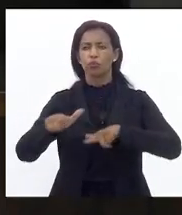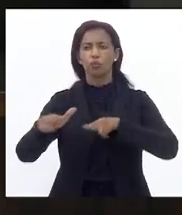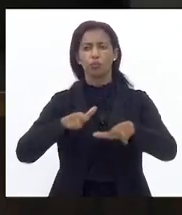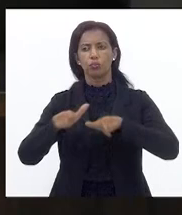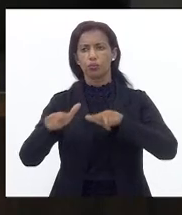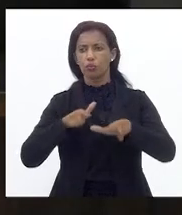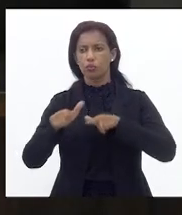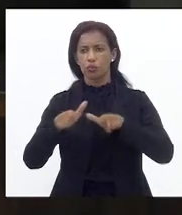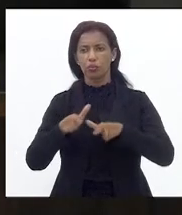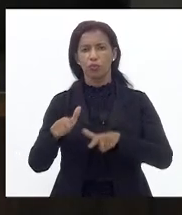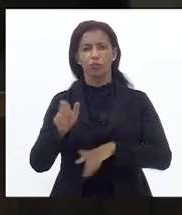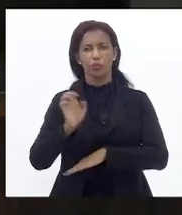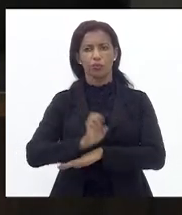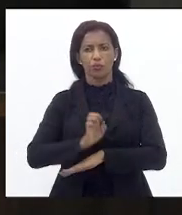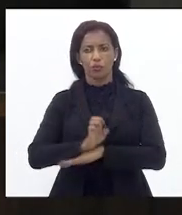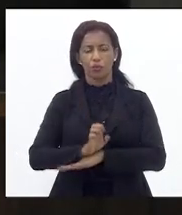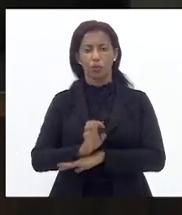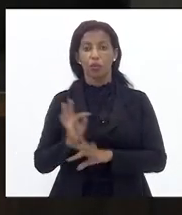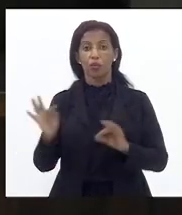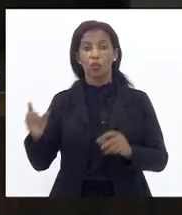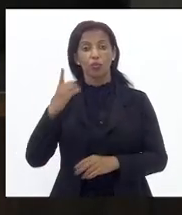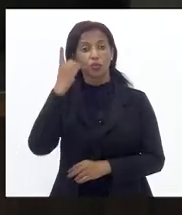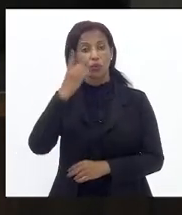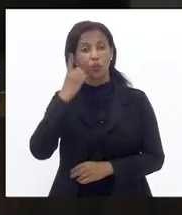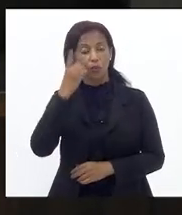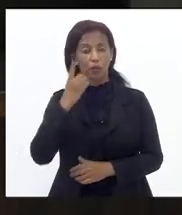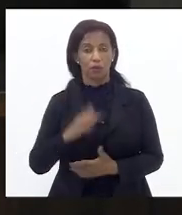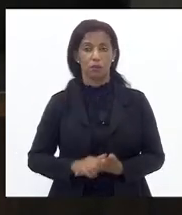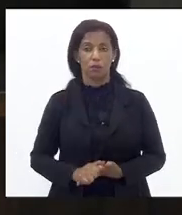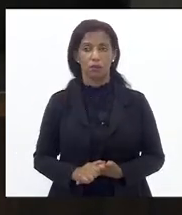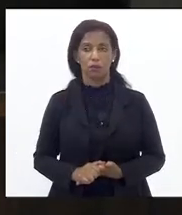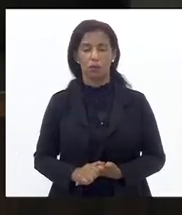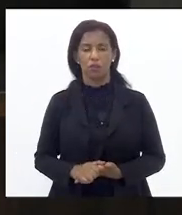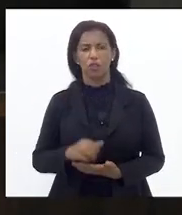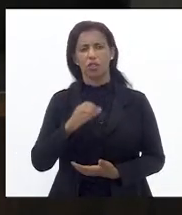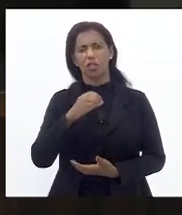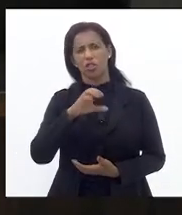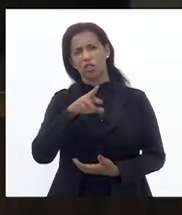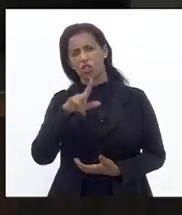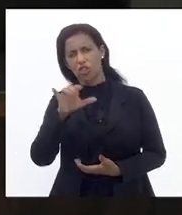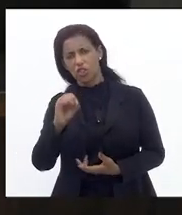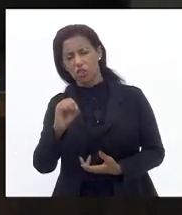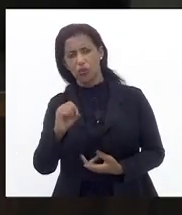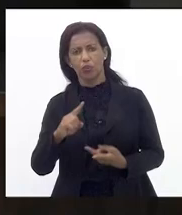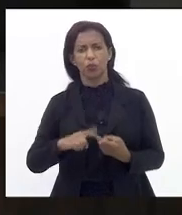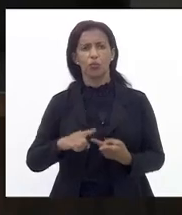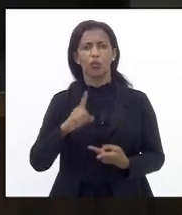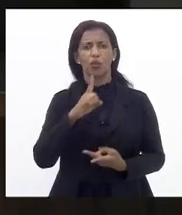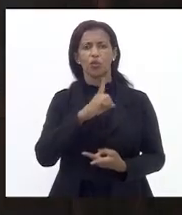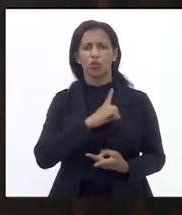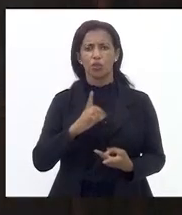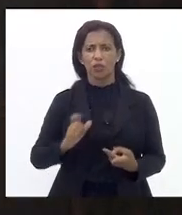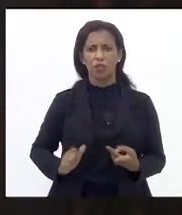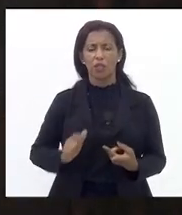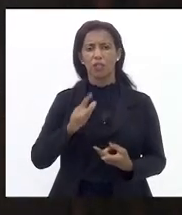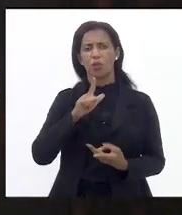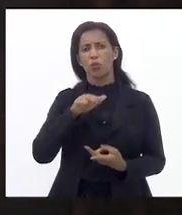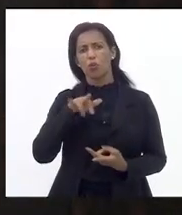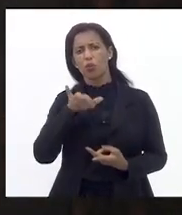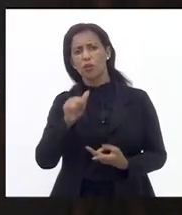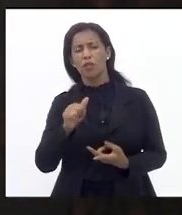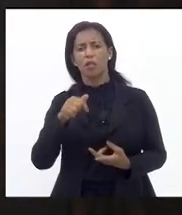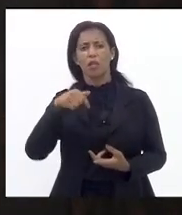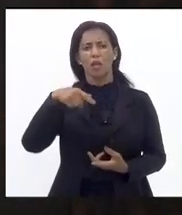e servidoras estado o senhor dos Senhores deputados e deputadas tá de chico Machado que ainda está aqui Dionísio Lins e pintado a